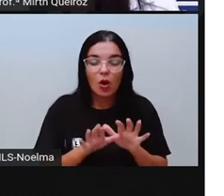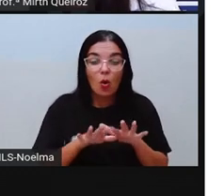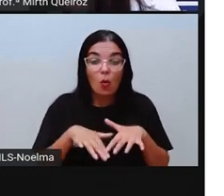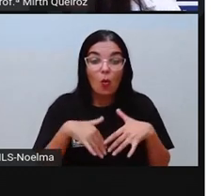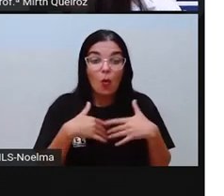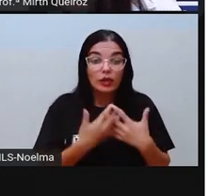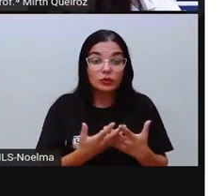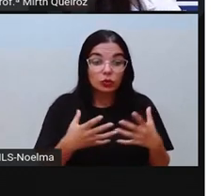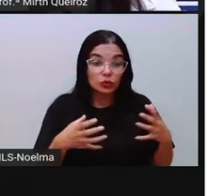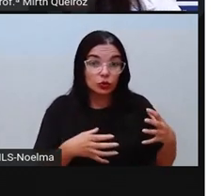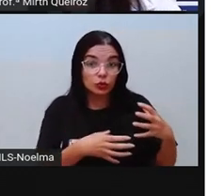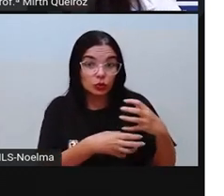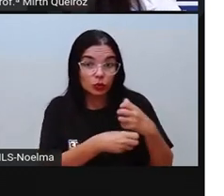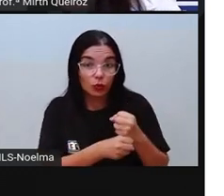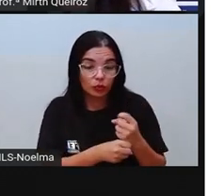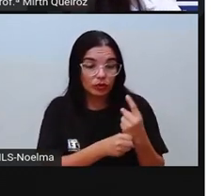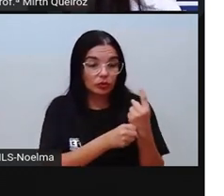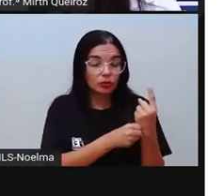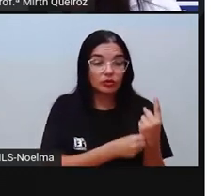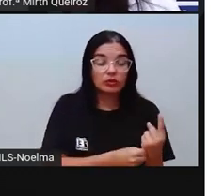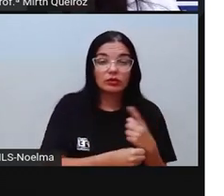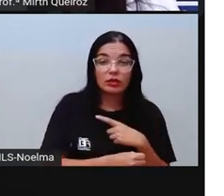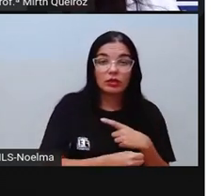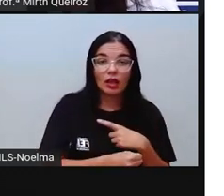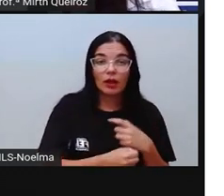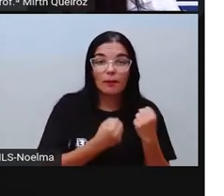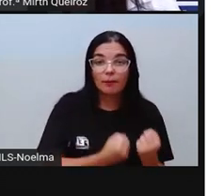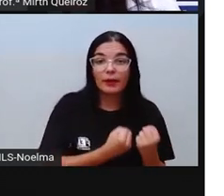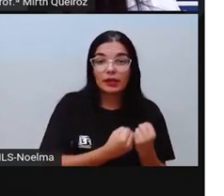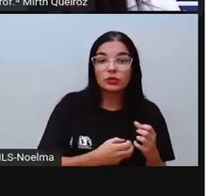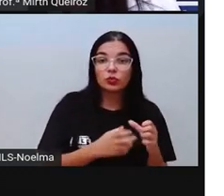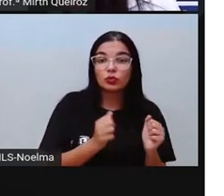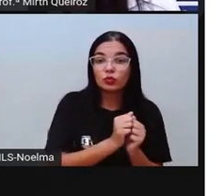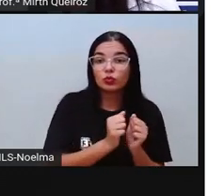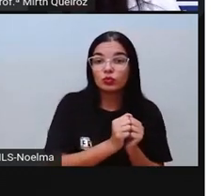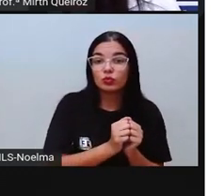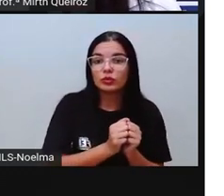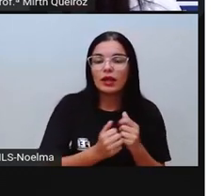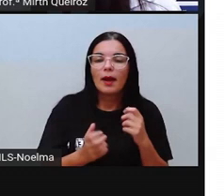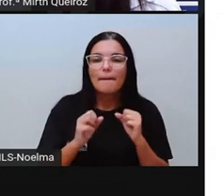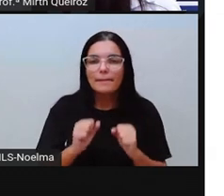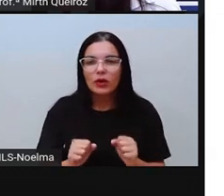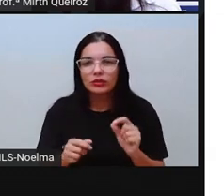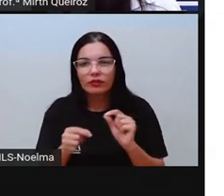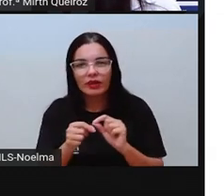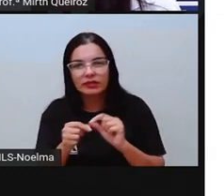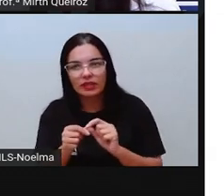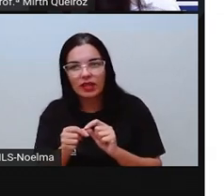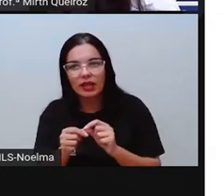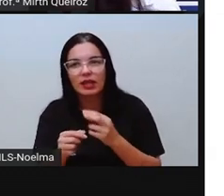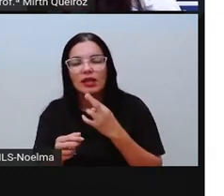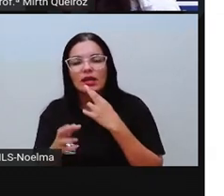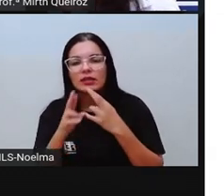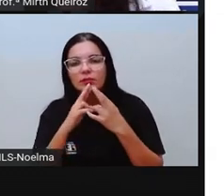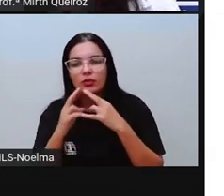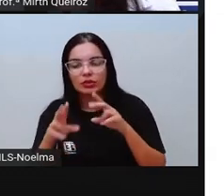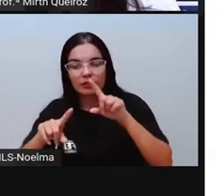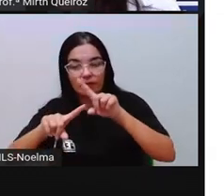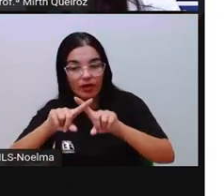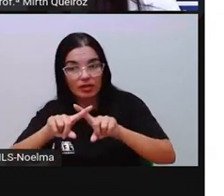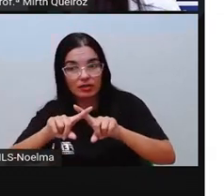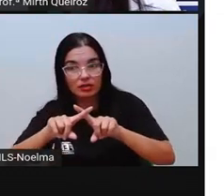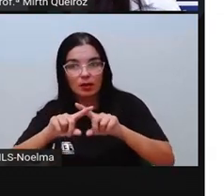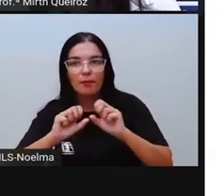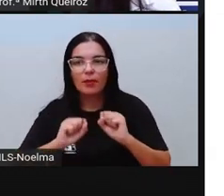Posso resolver a partir de multiplicação? Posso resolver. Posso resolver através de adição? Também